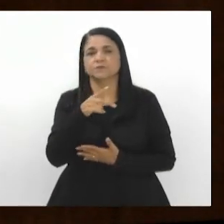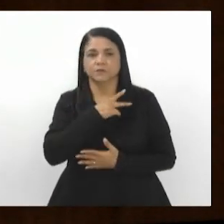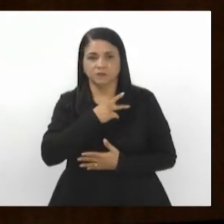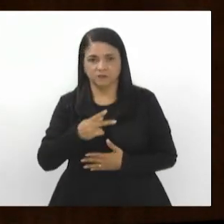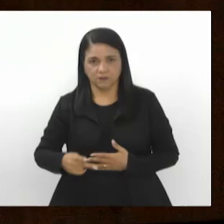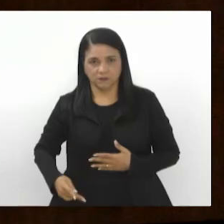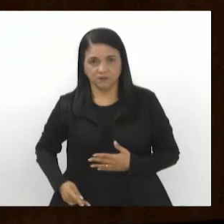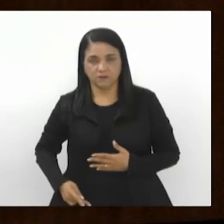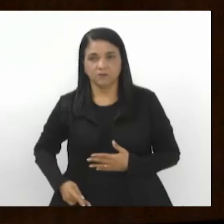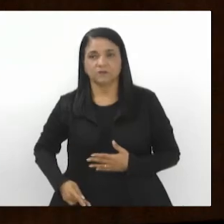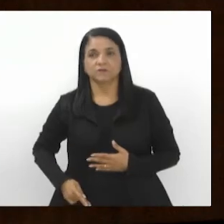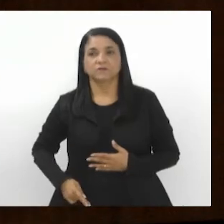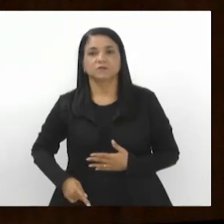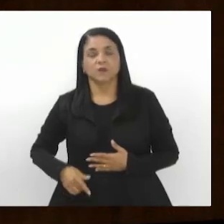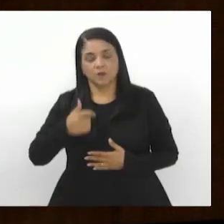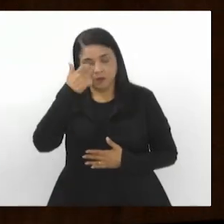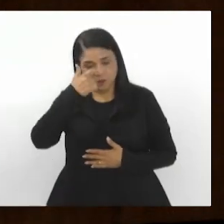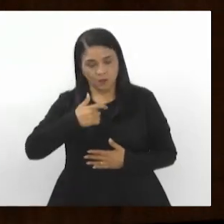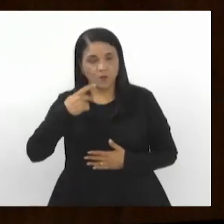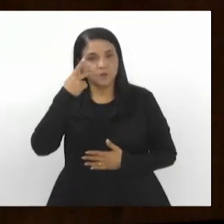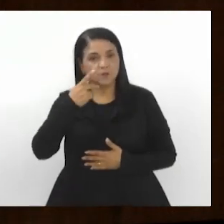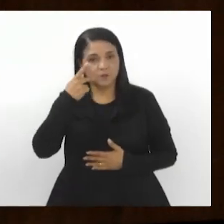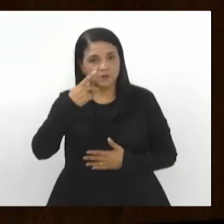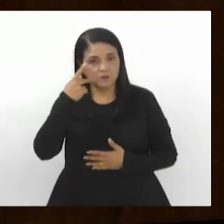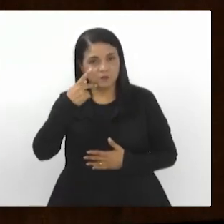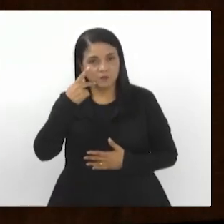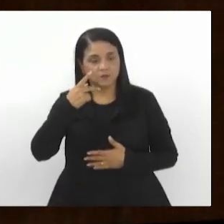que eu sou um parlamentar de oposição,